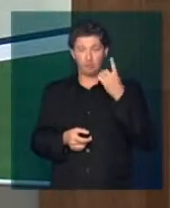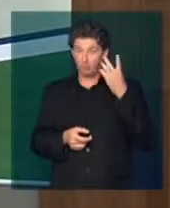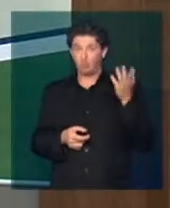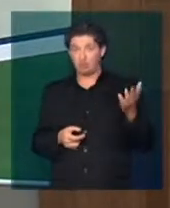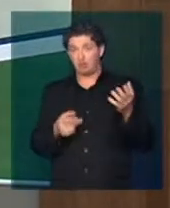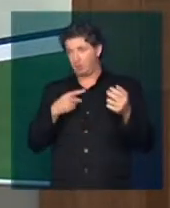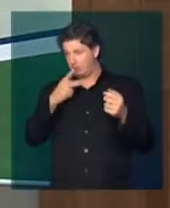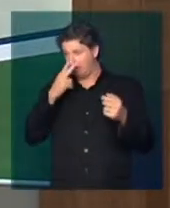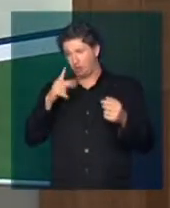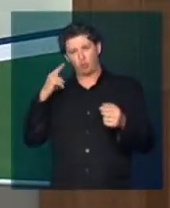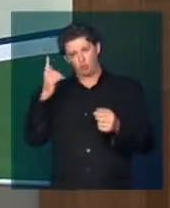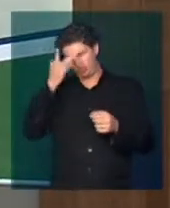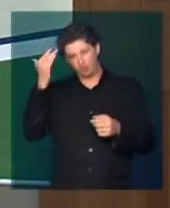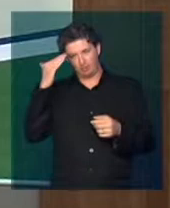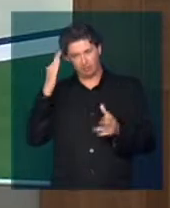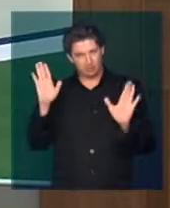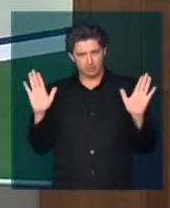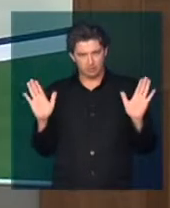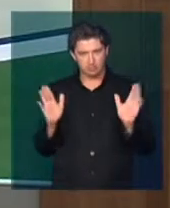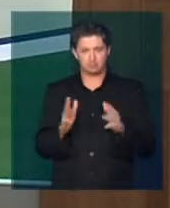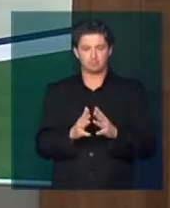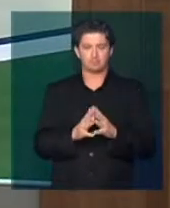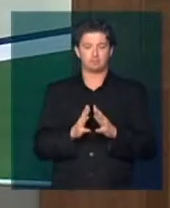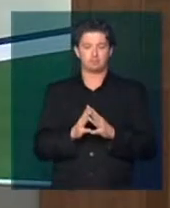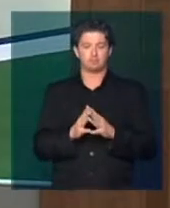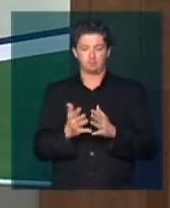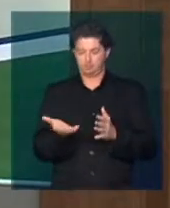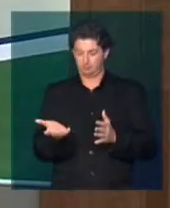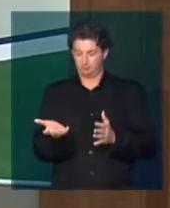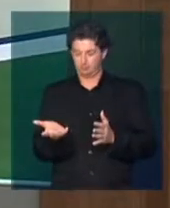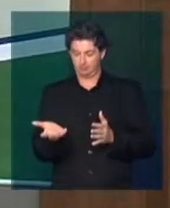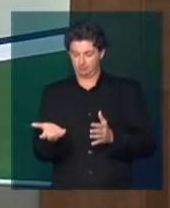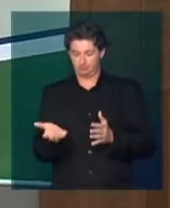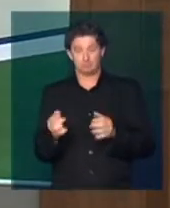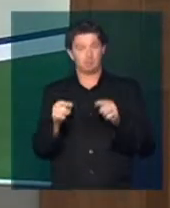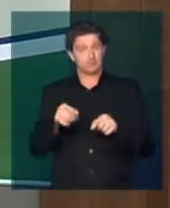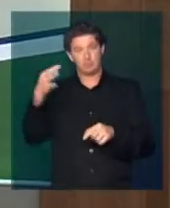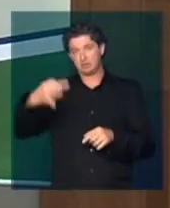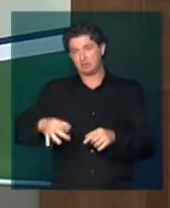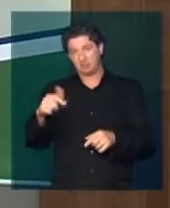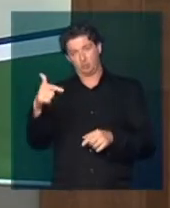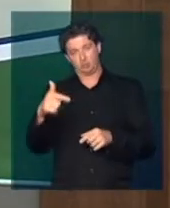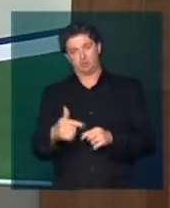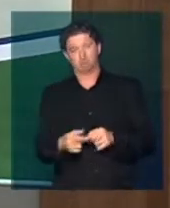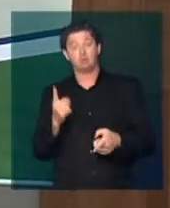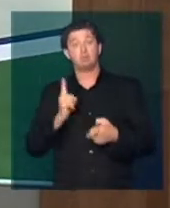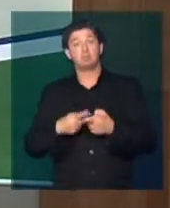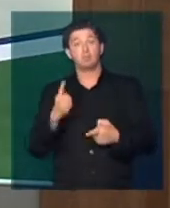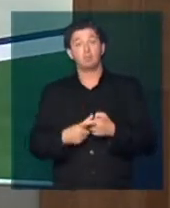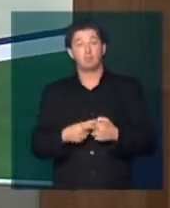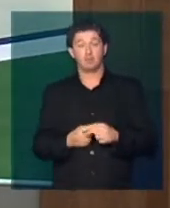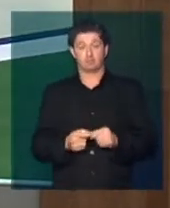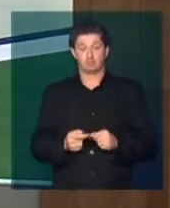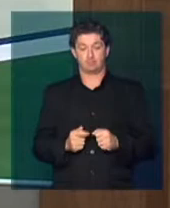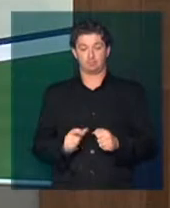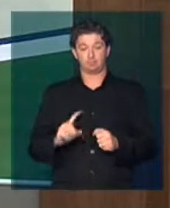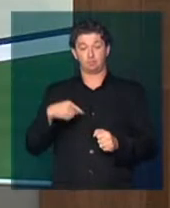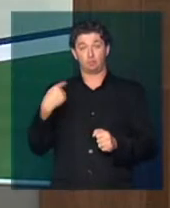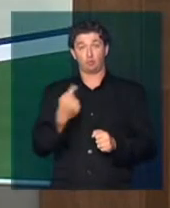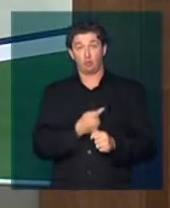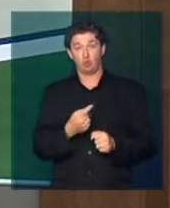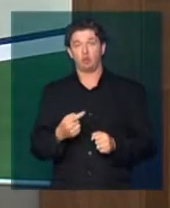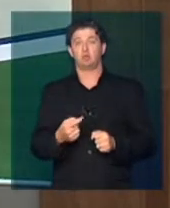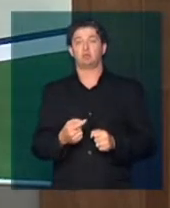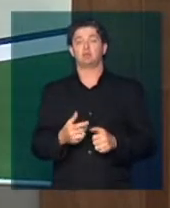falando uma linguagem que todo mundo entende. E isso não está certo. Por quê? Porque nós